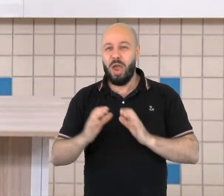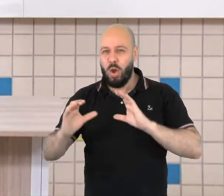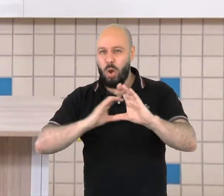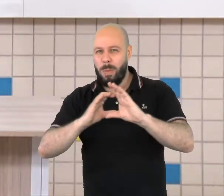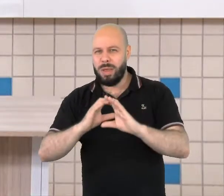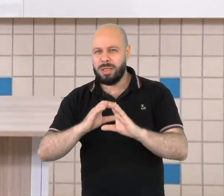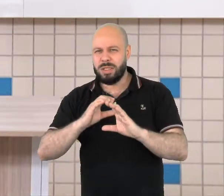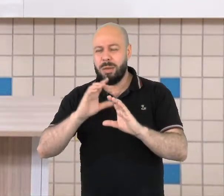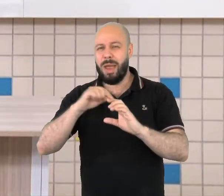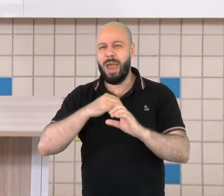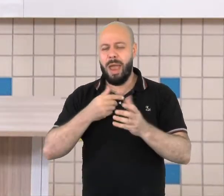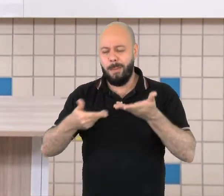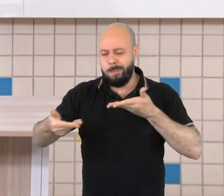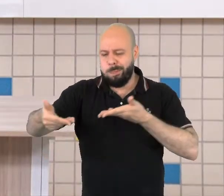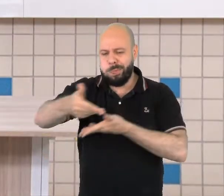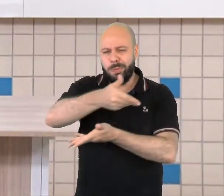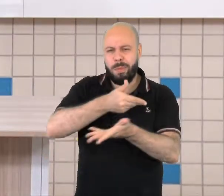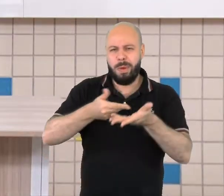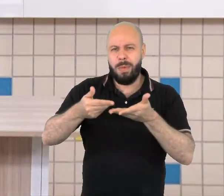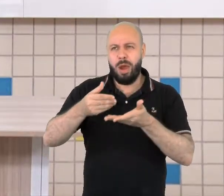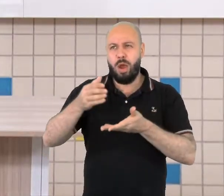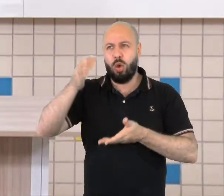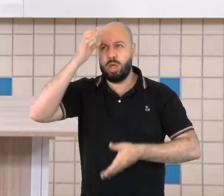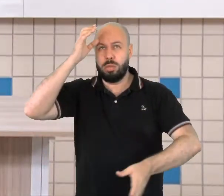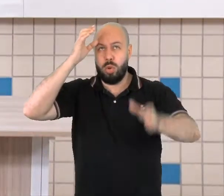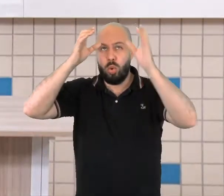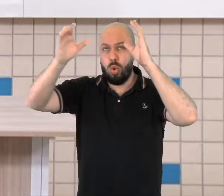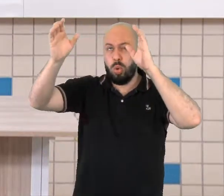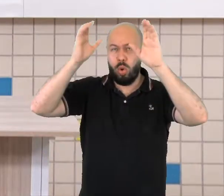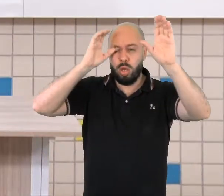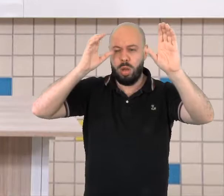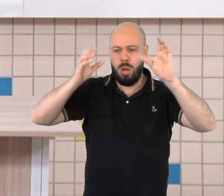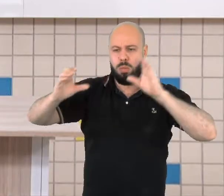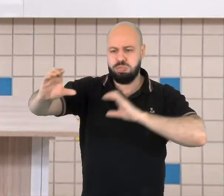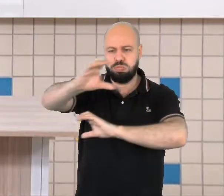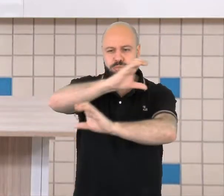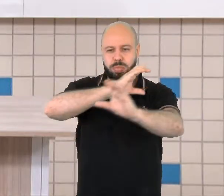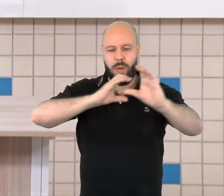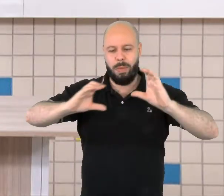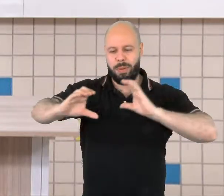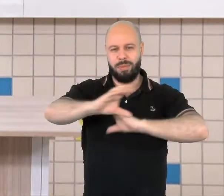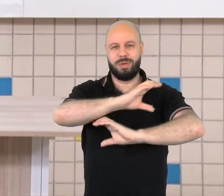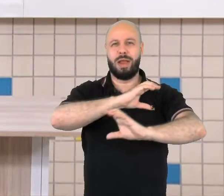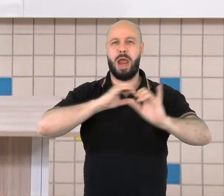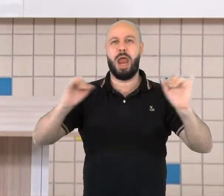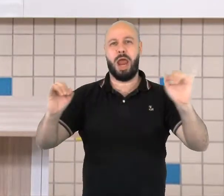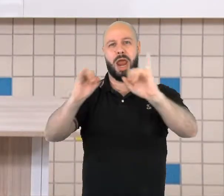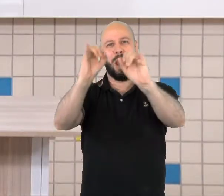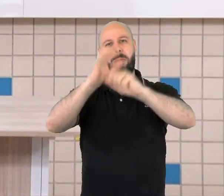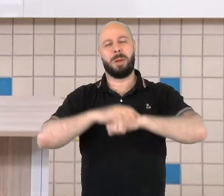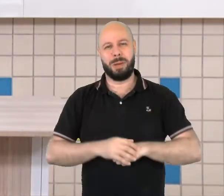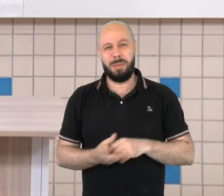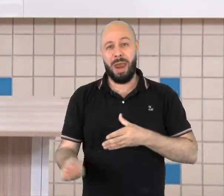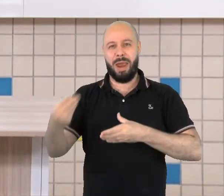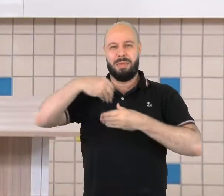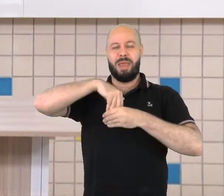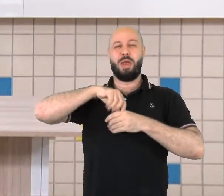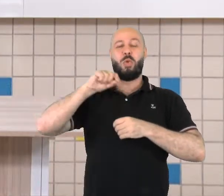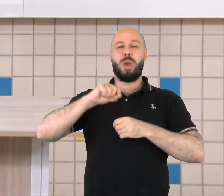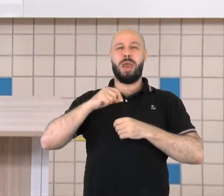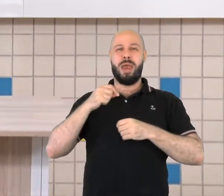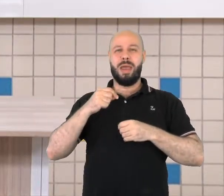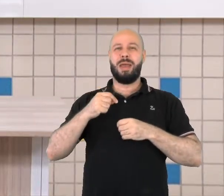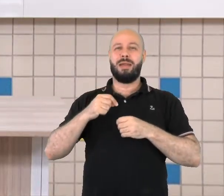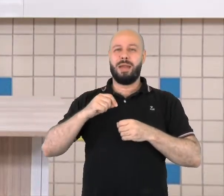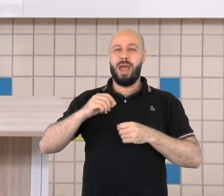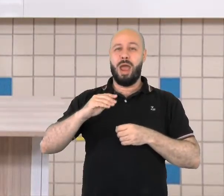esse intercâmbio de conhecimento também foi muito importante. Isso também é processo que está dentro da